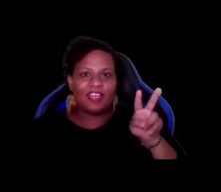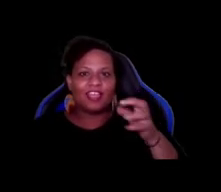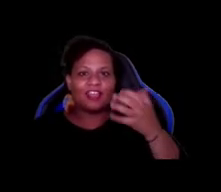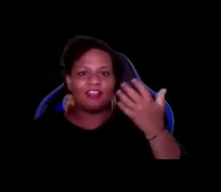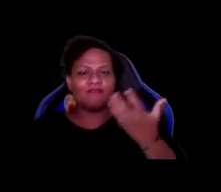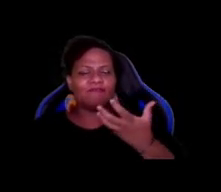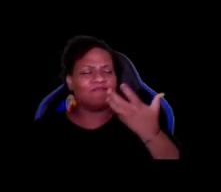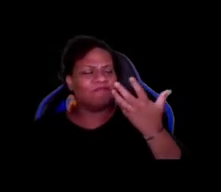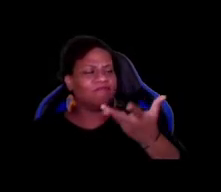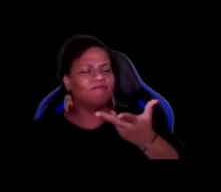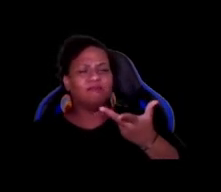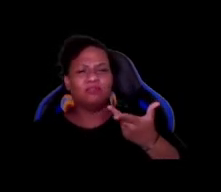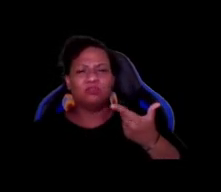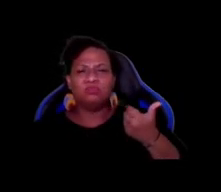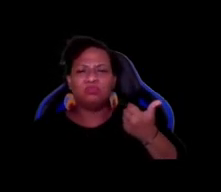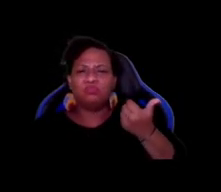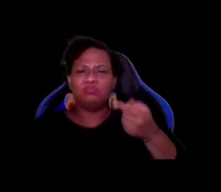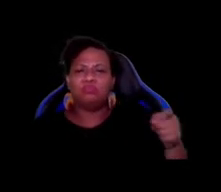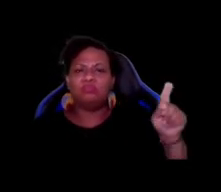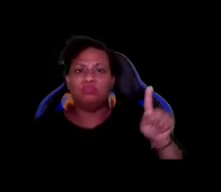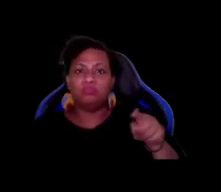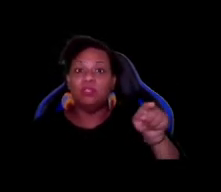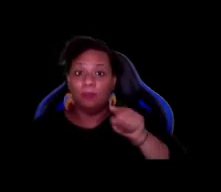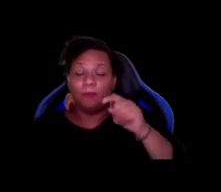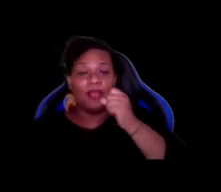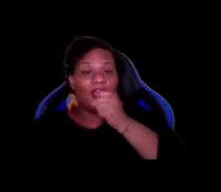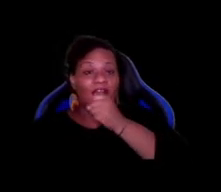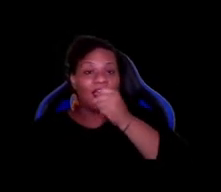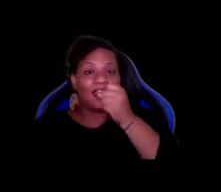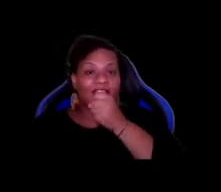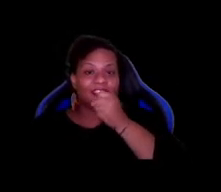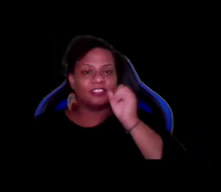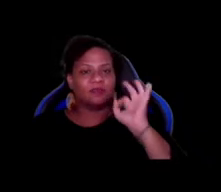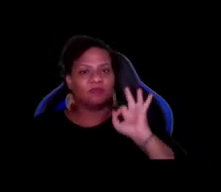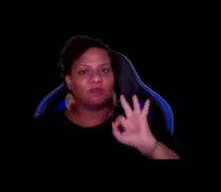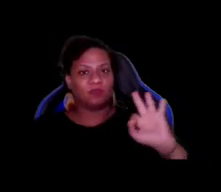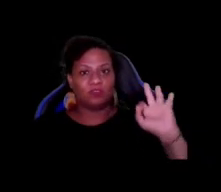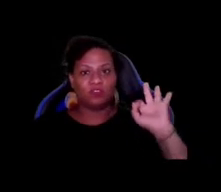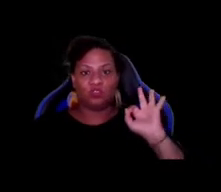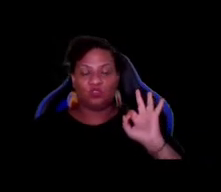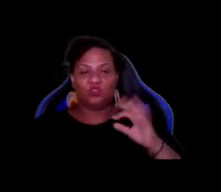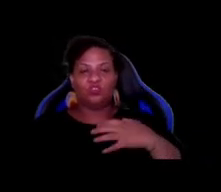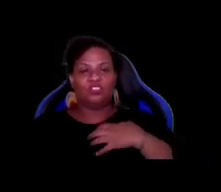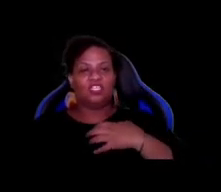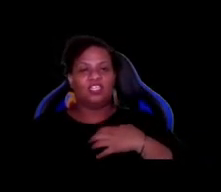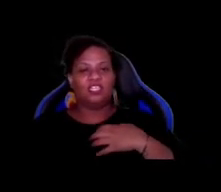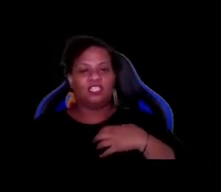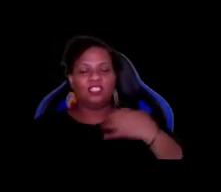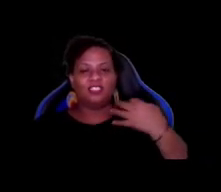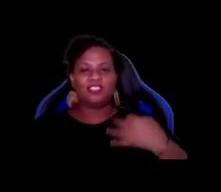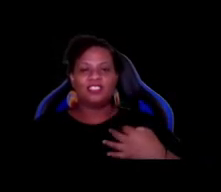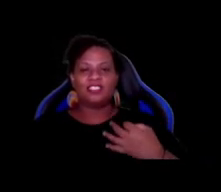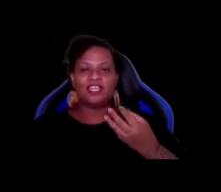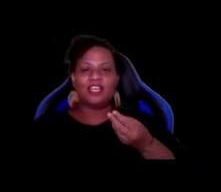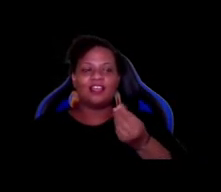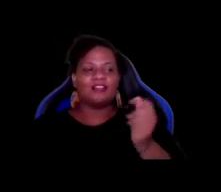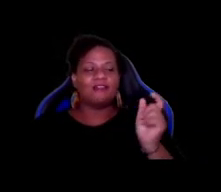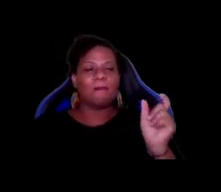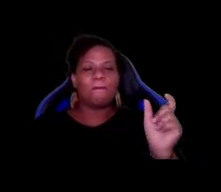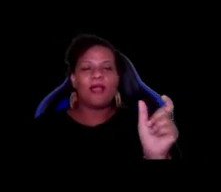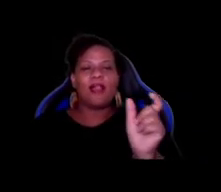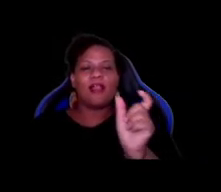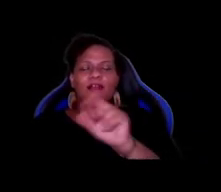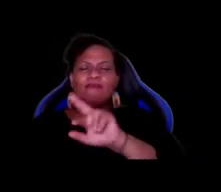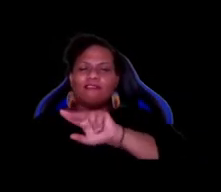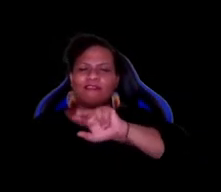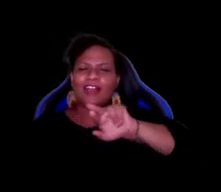maestria que ele tocava e cantava e pela elegância, né, do fraseado, a